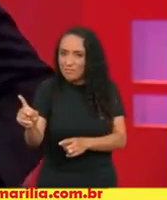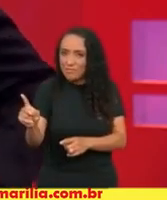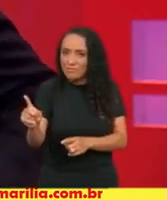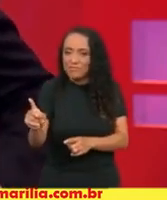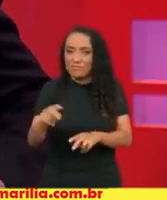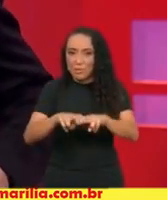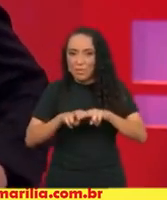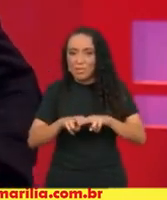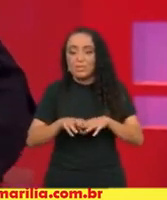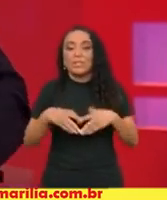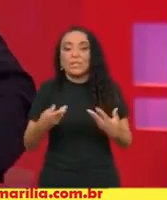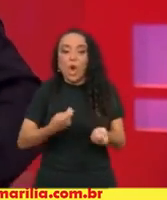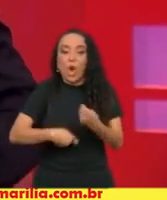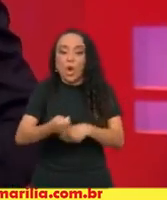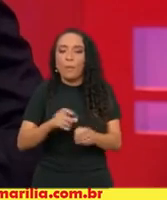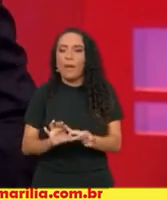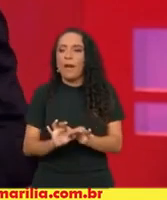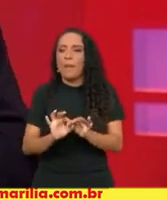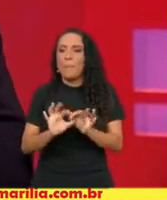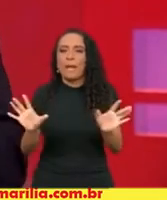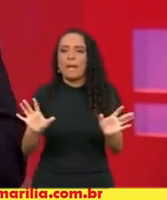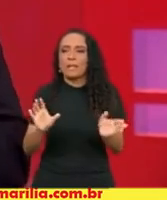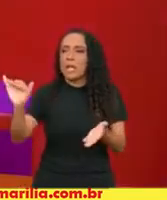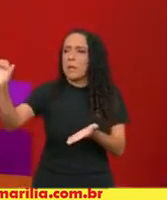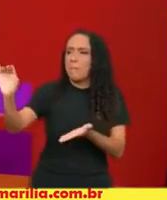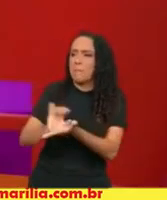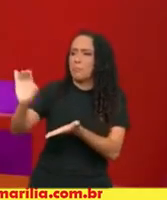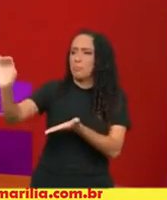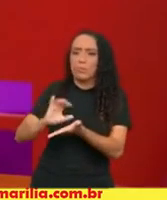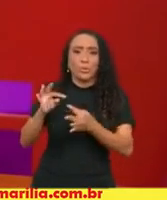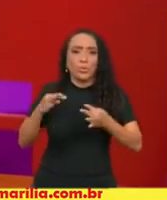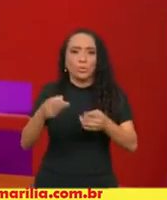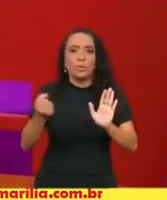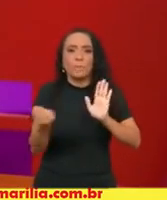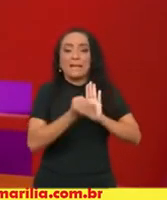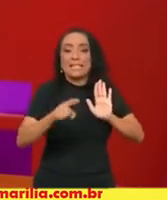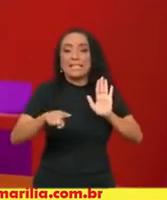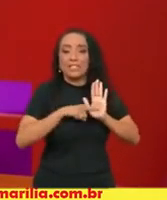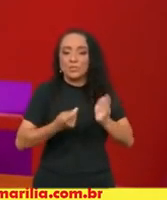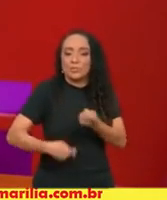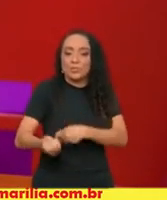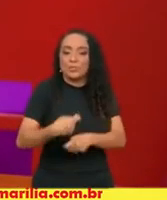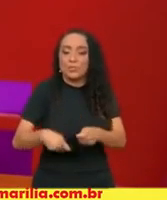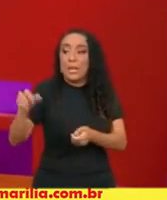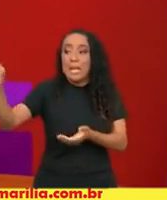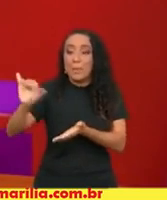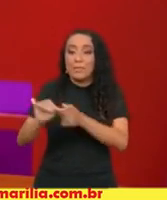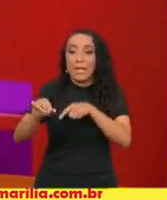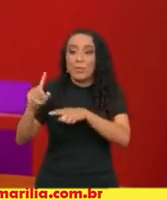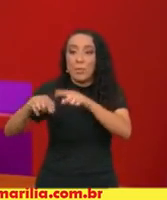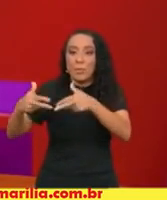Impacta o câmbio. E como é uma economia aberta, se importa tudo, um impacto negativo no câmbio torna o produto importado mais caro, o